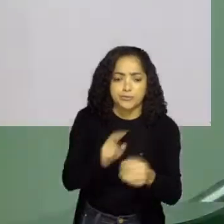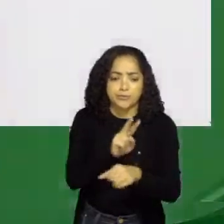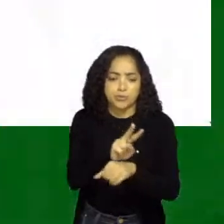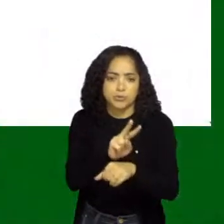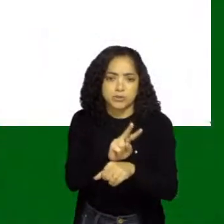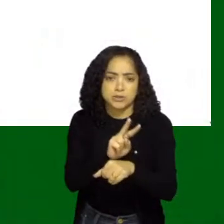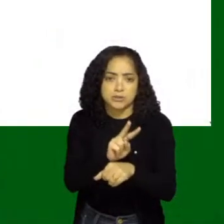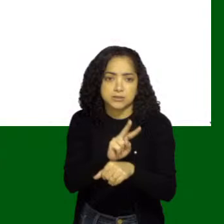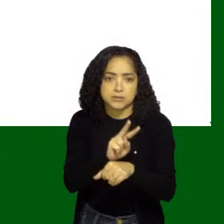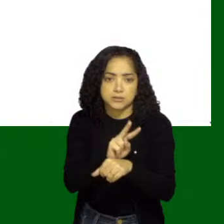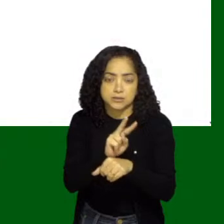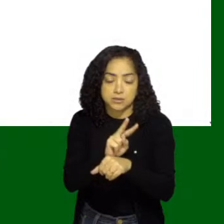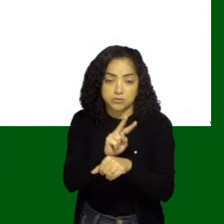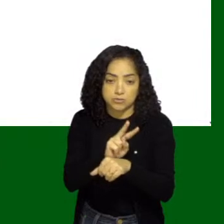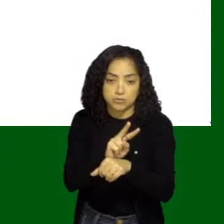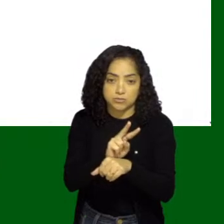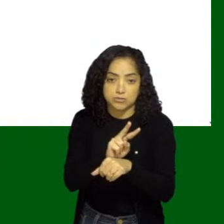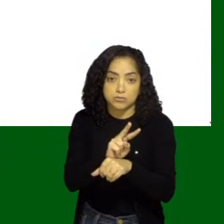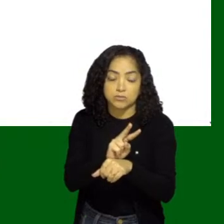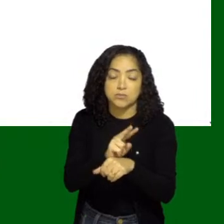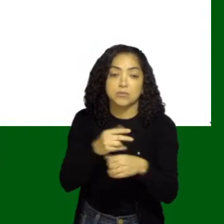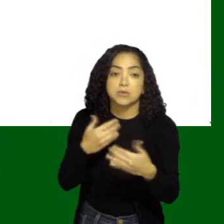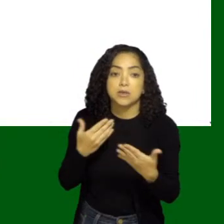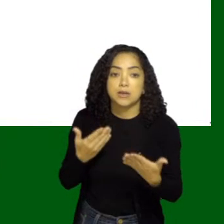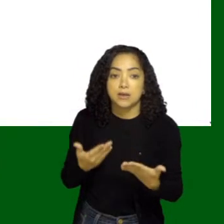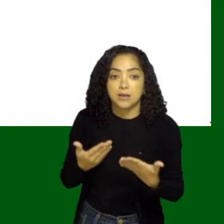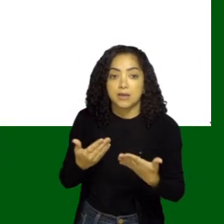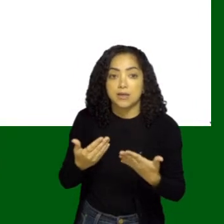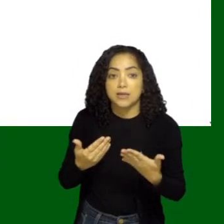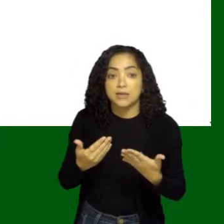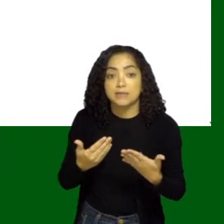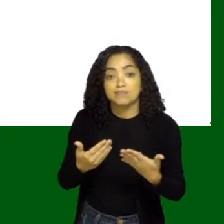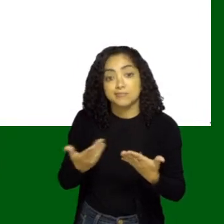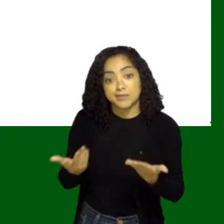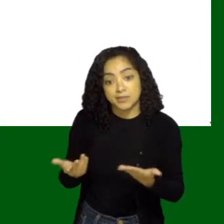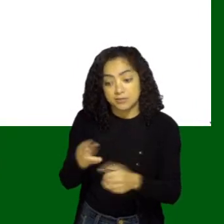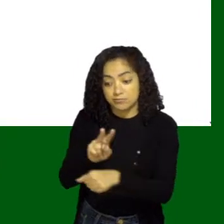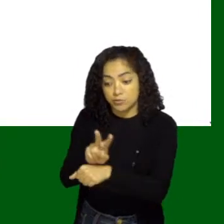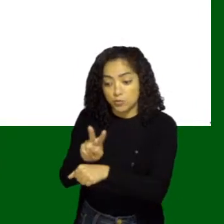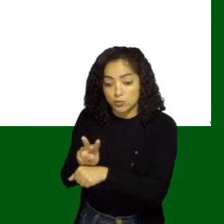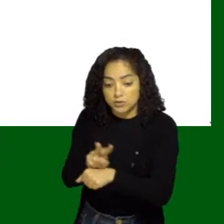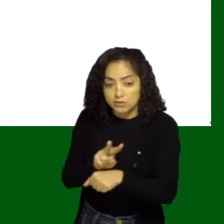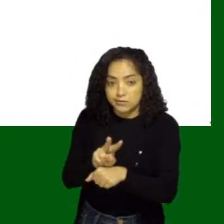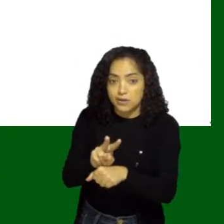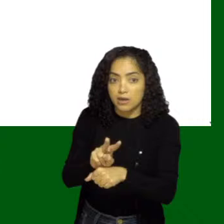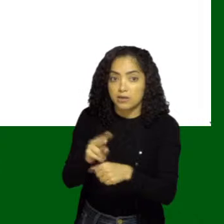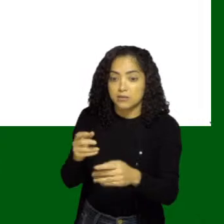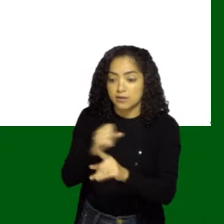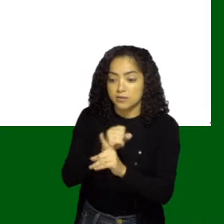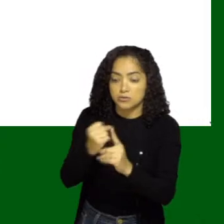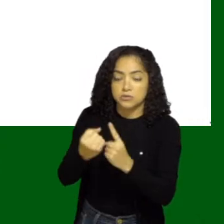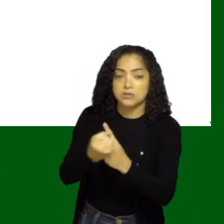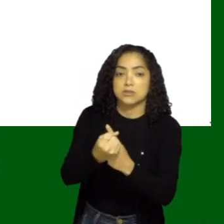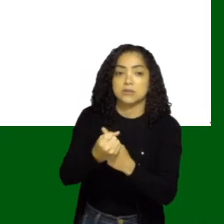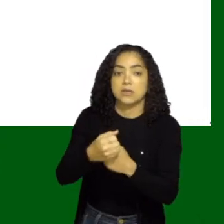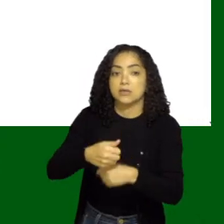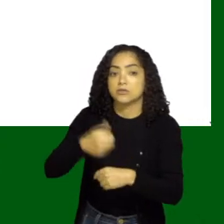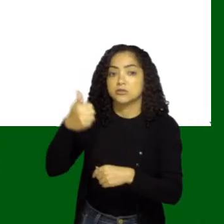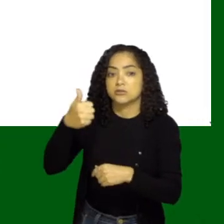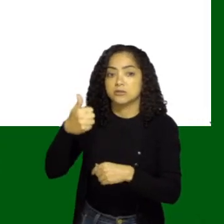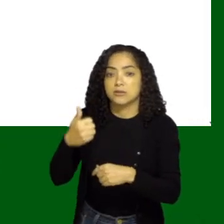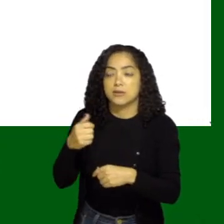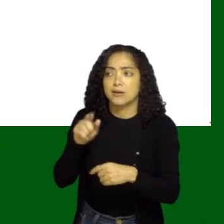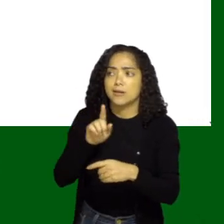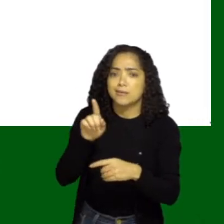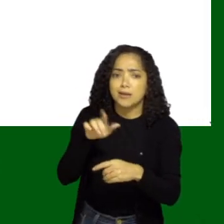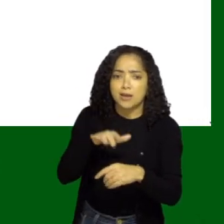em contrapartida, deixar desprotegido a nossa sociedade. Ali em Campinas,